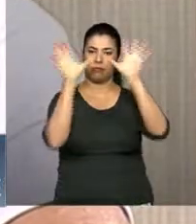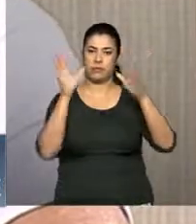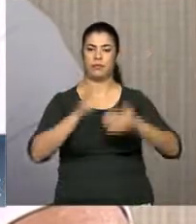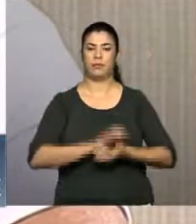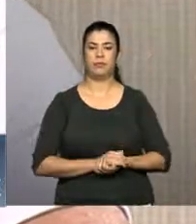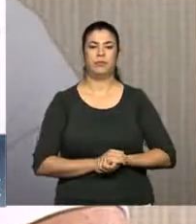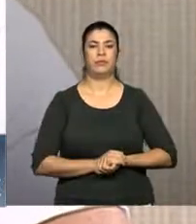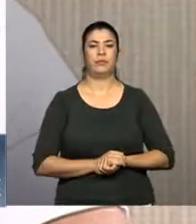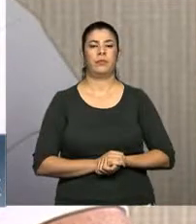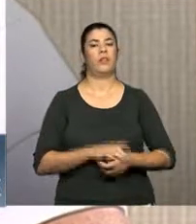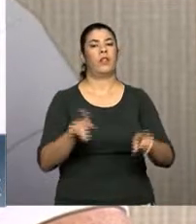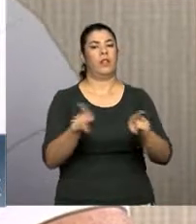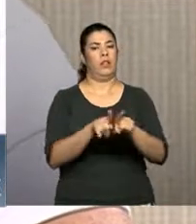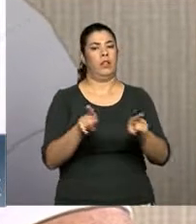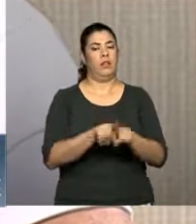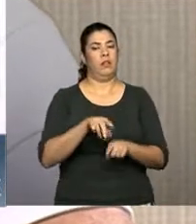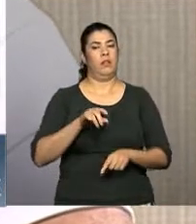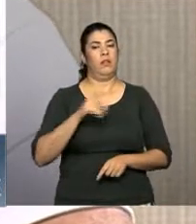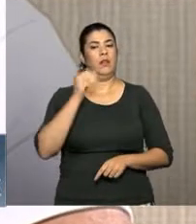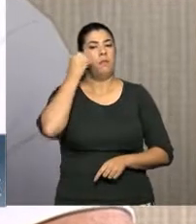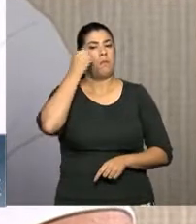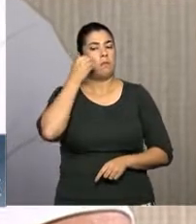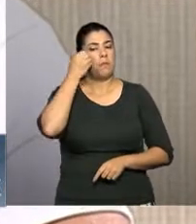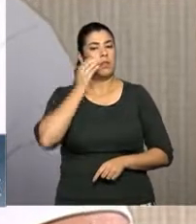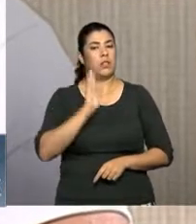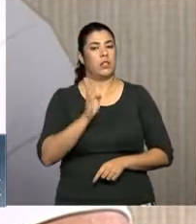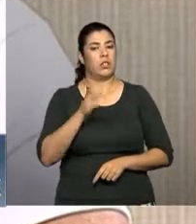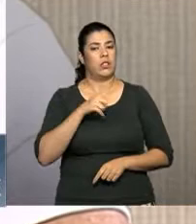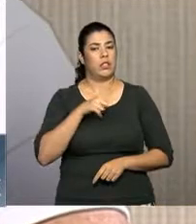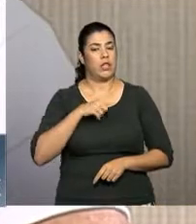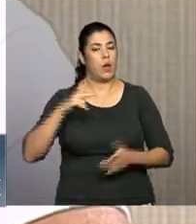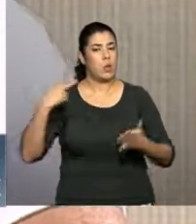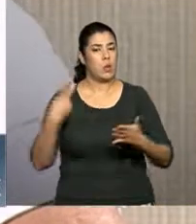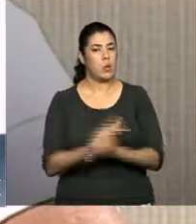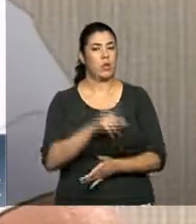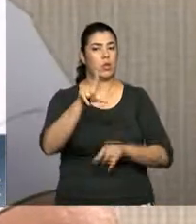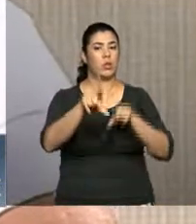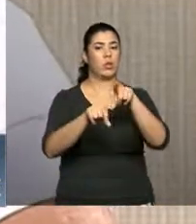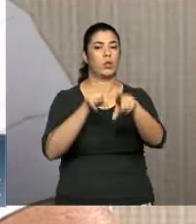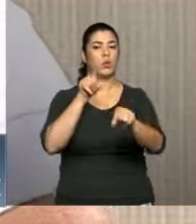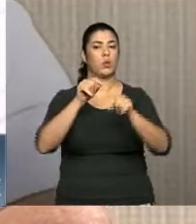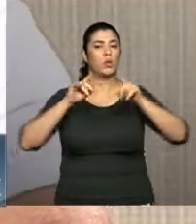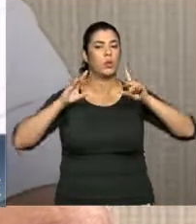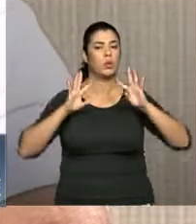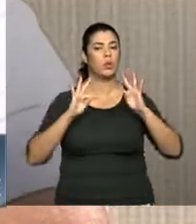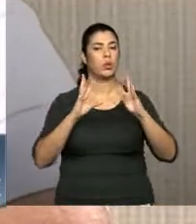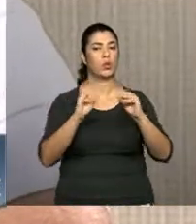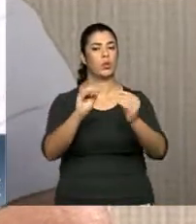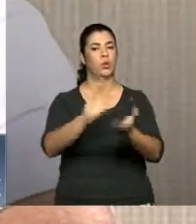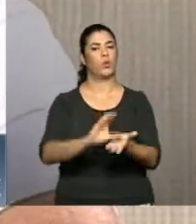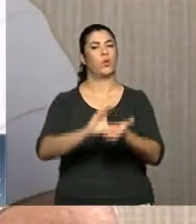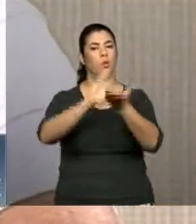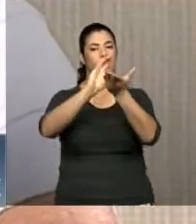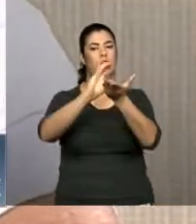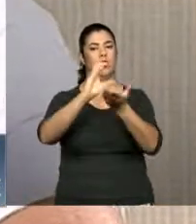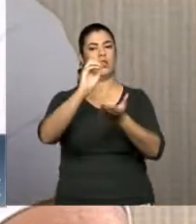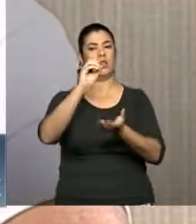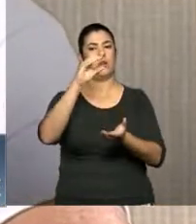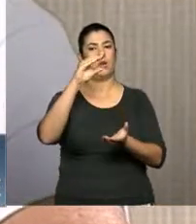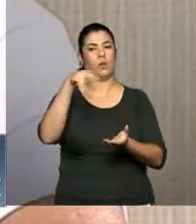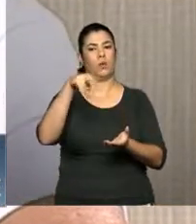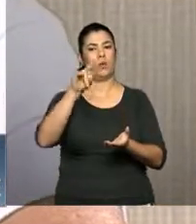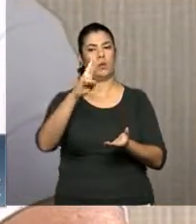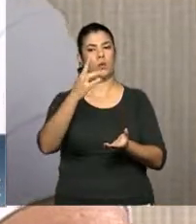outro desafio é essa experiência e inédita de escolher todos os conselheiros tutelares num único